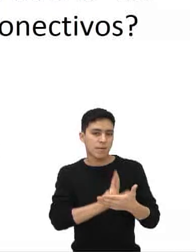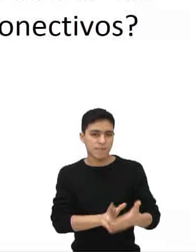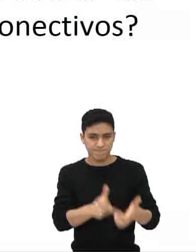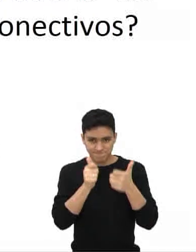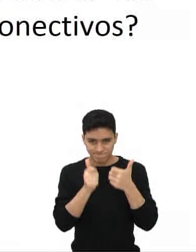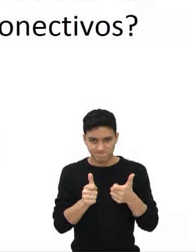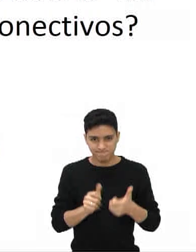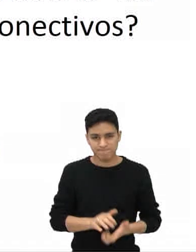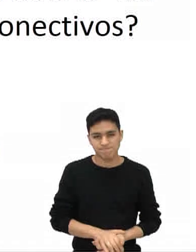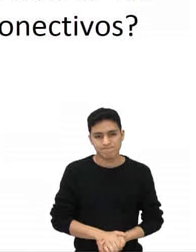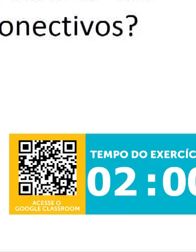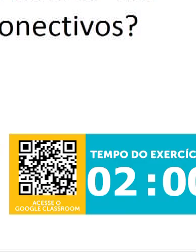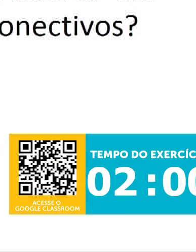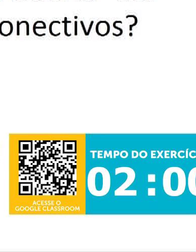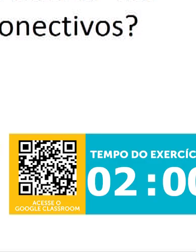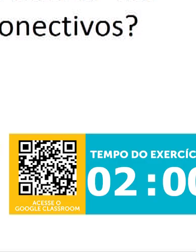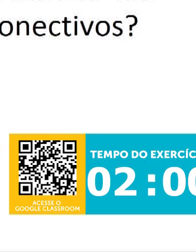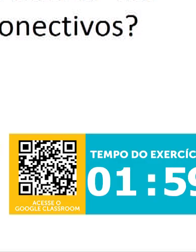respostas.